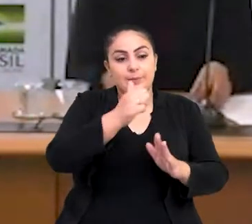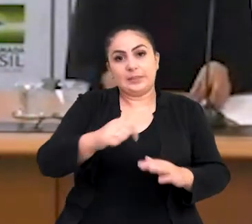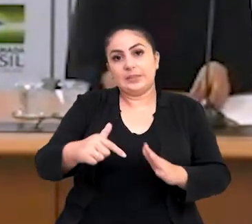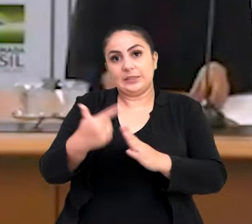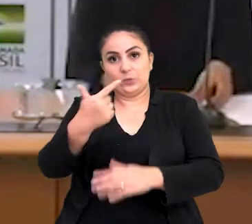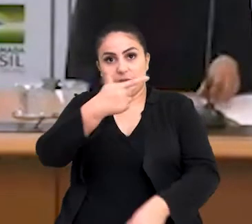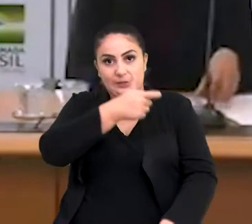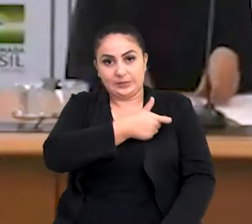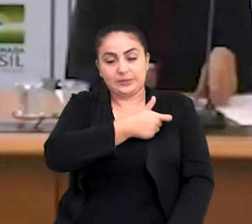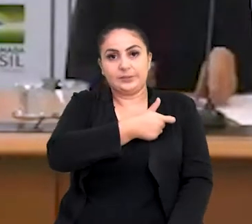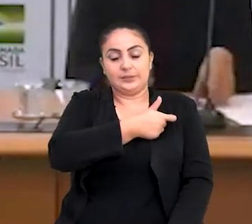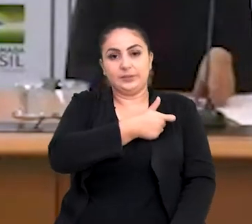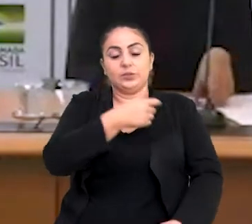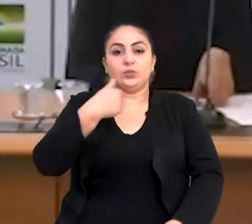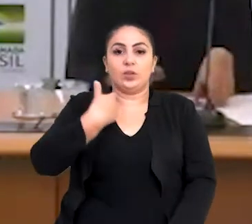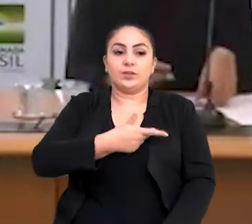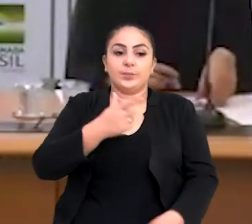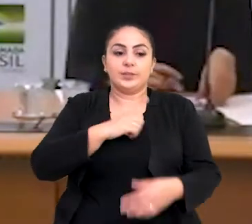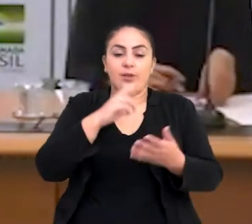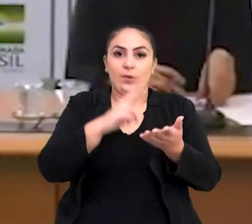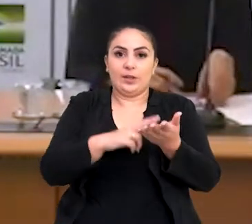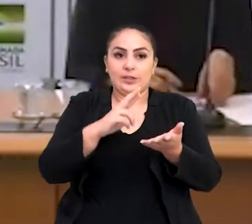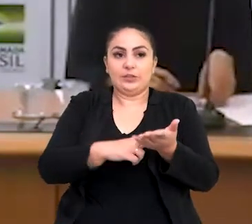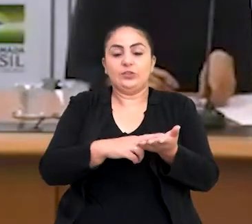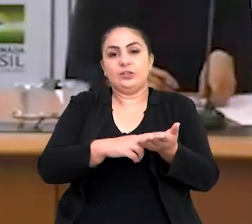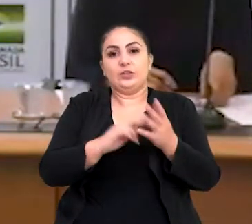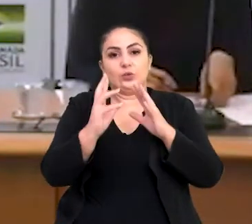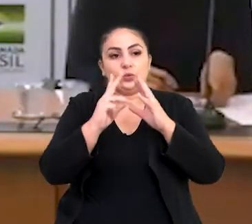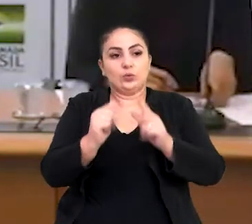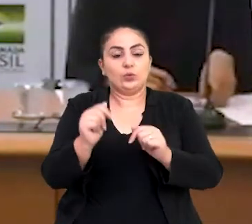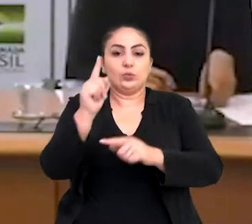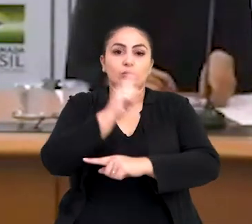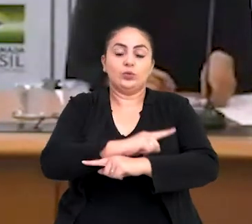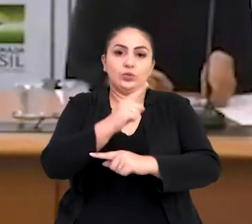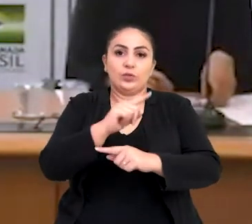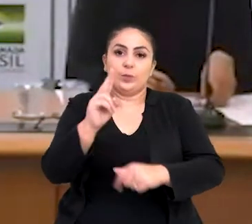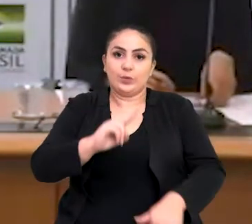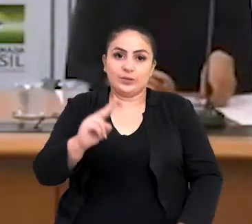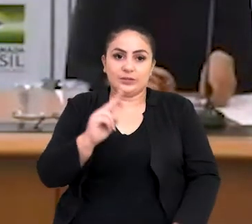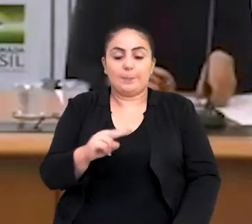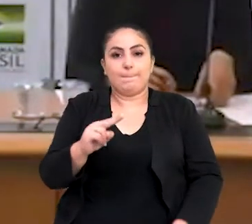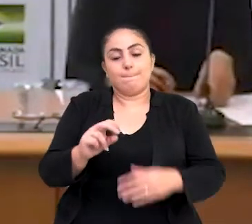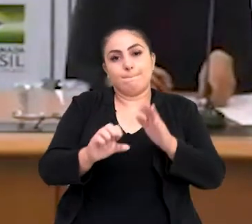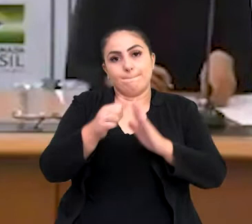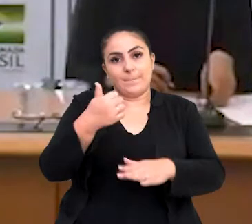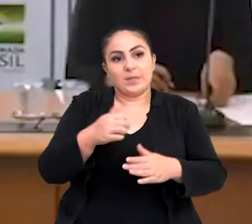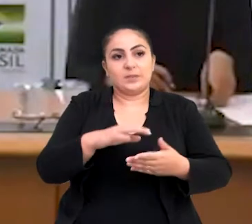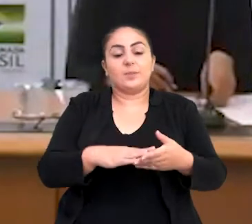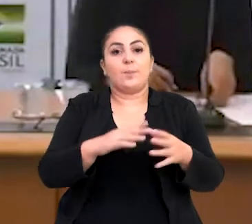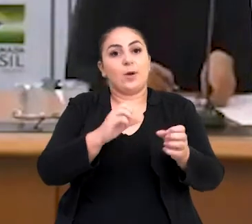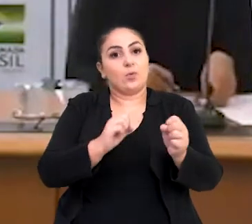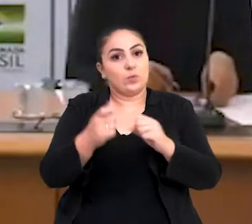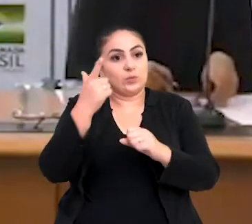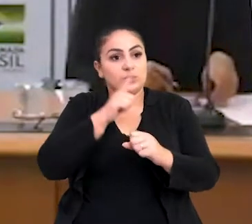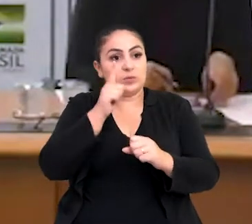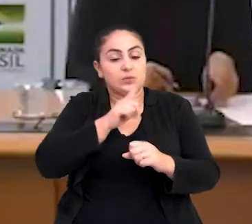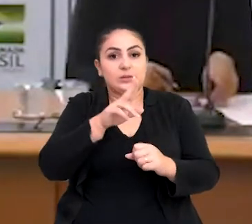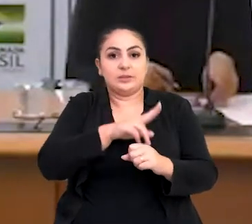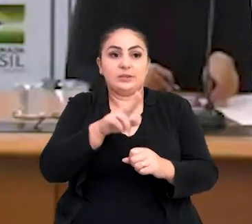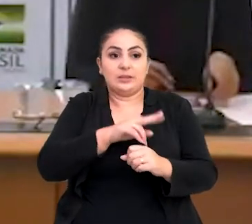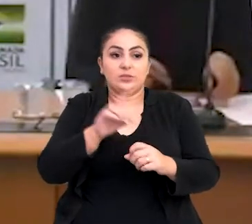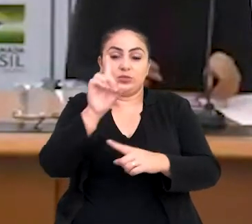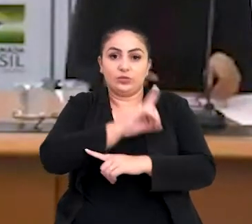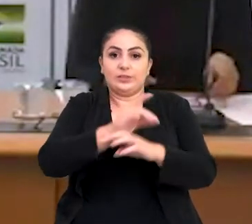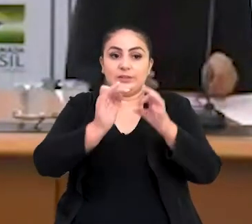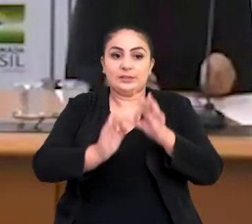a primeira e segunda dose. E aí nós teremos o registro do lote, do imunizante, a data que foi tomada a primeira dose, para ele poder tomar a segunda